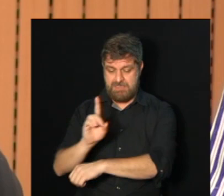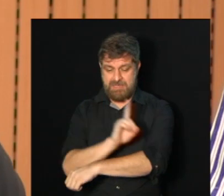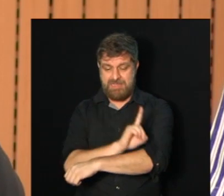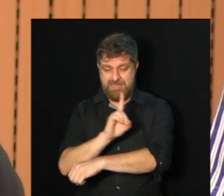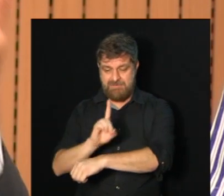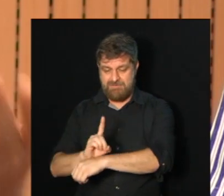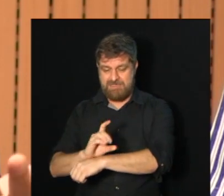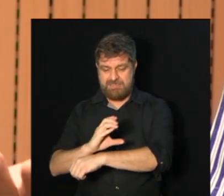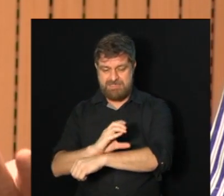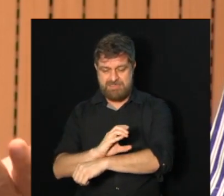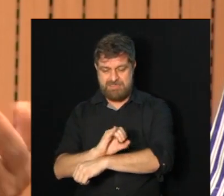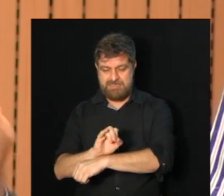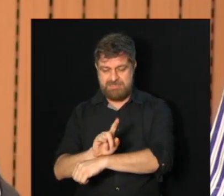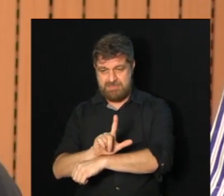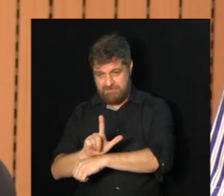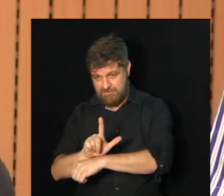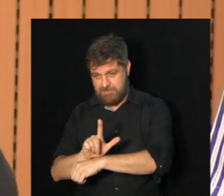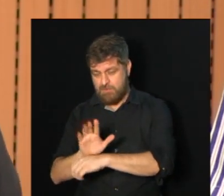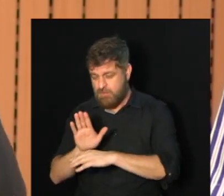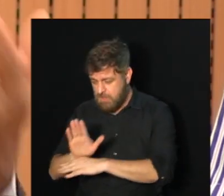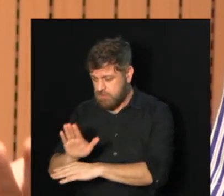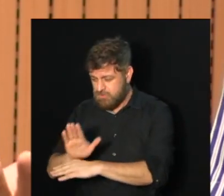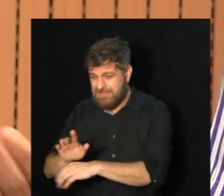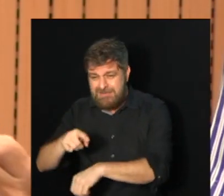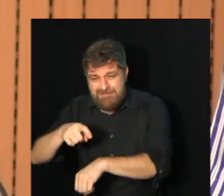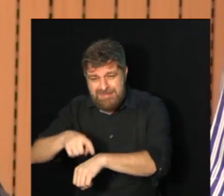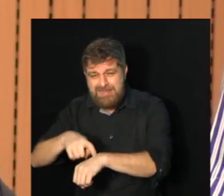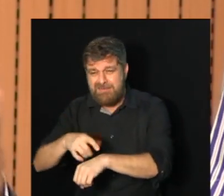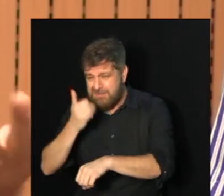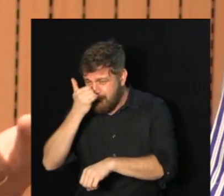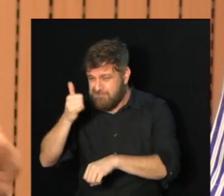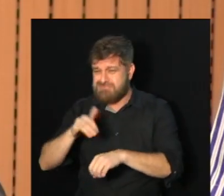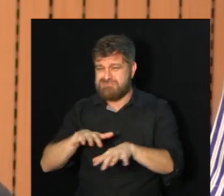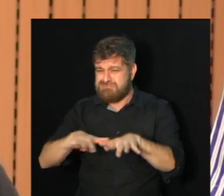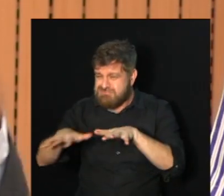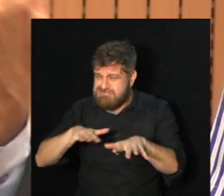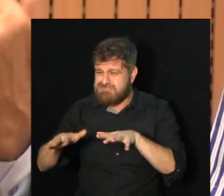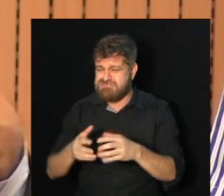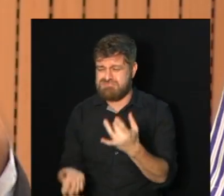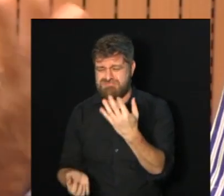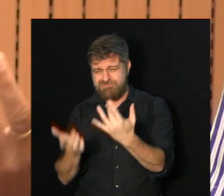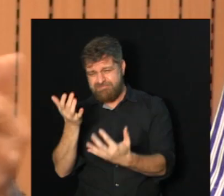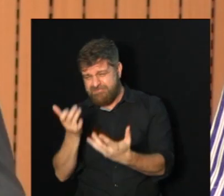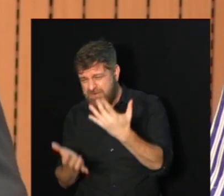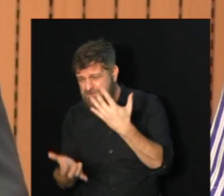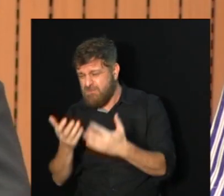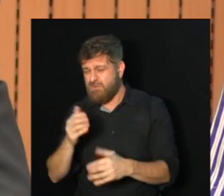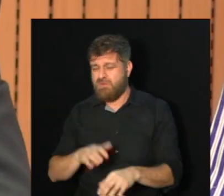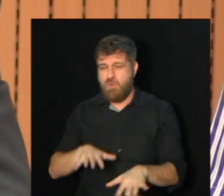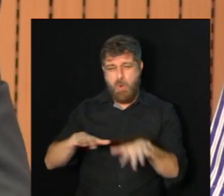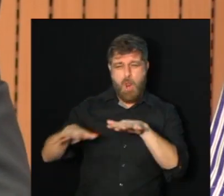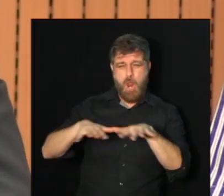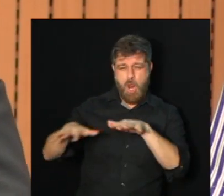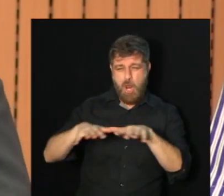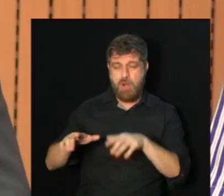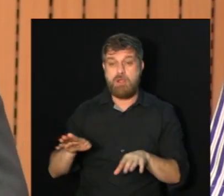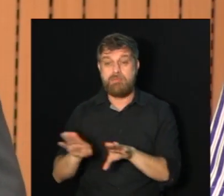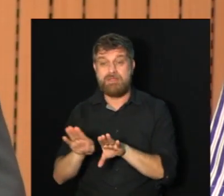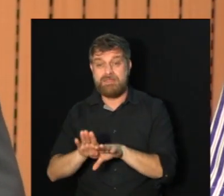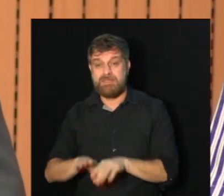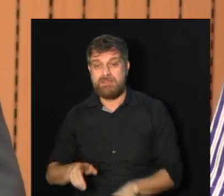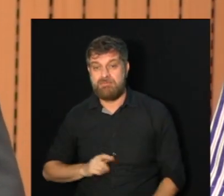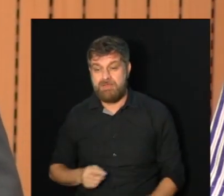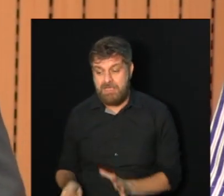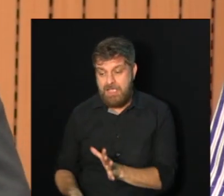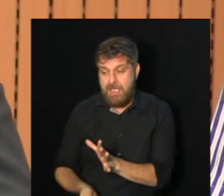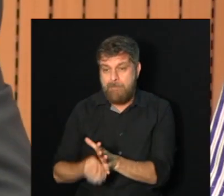né, apoiando a Defesa Civil nos momentos de dificuldade, de catástrofes, de calamidades, mas também em